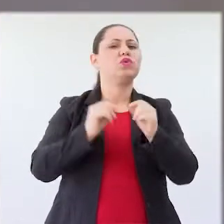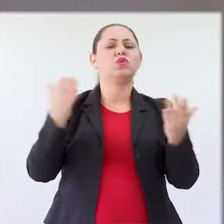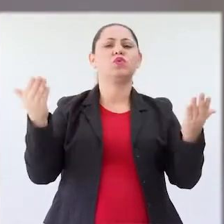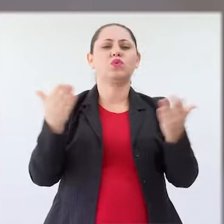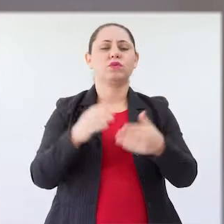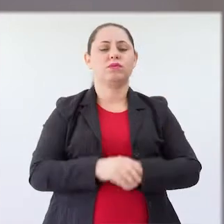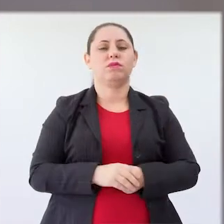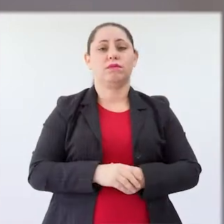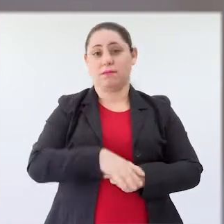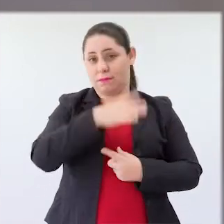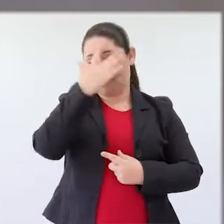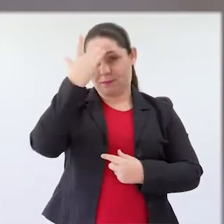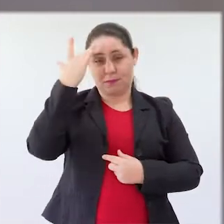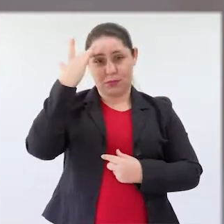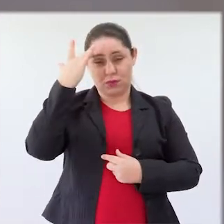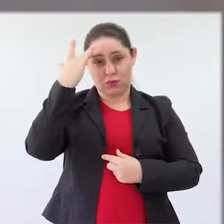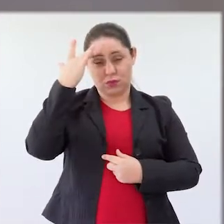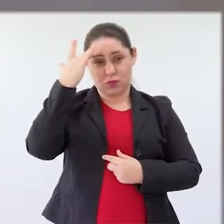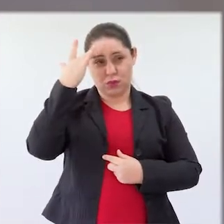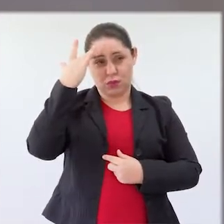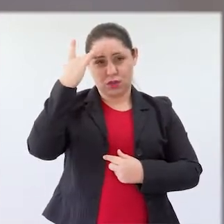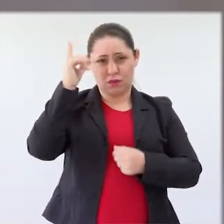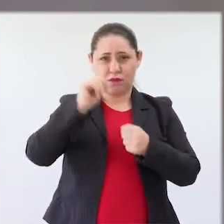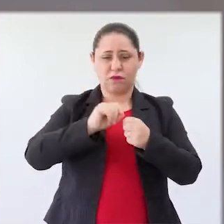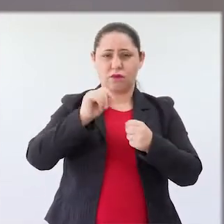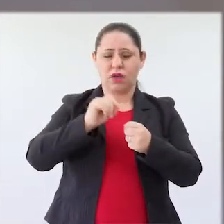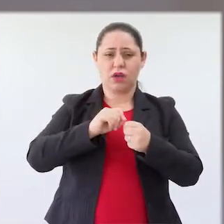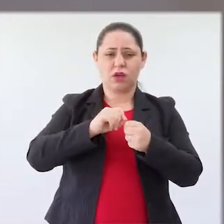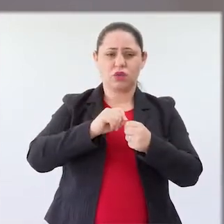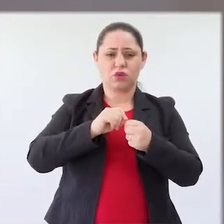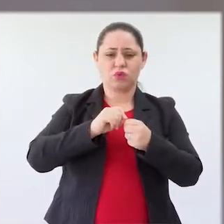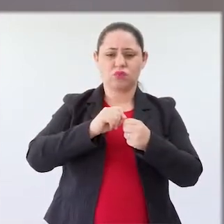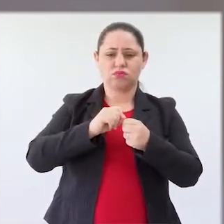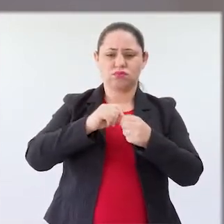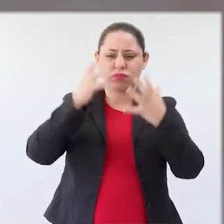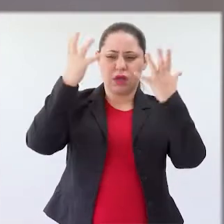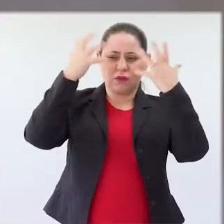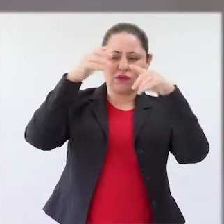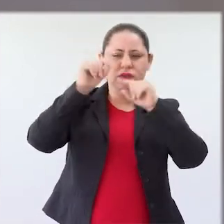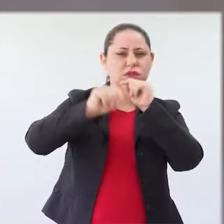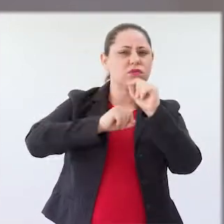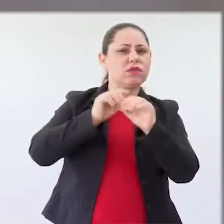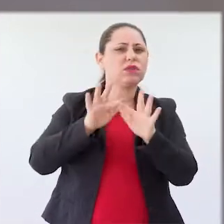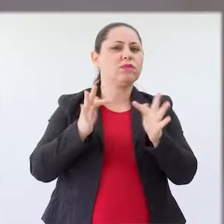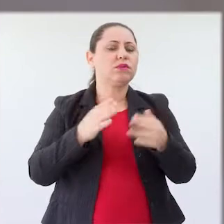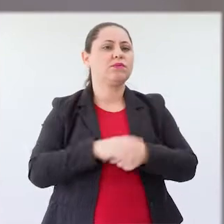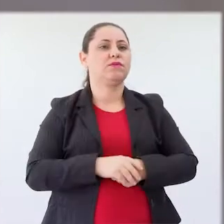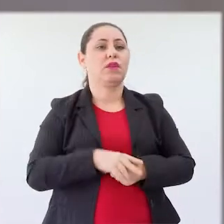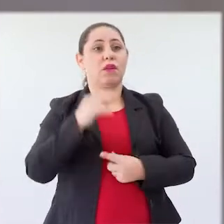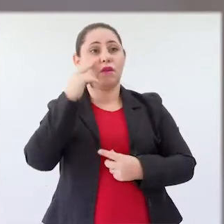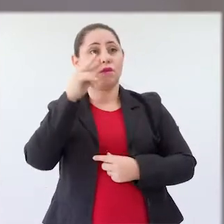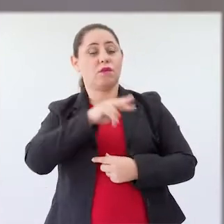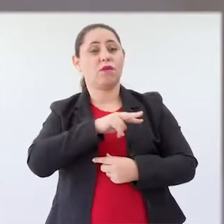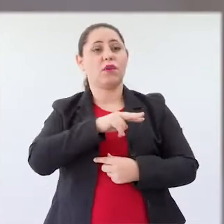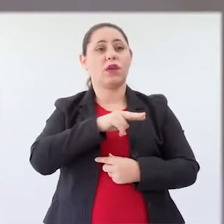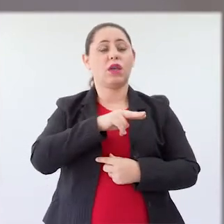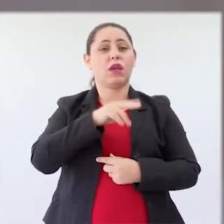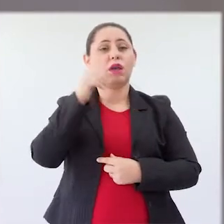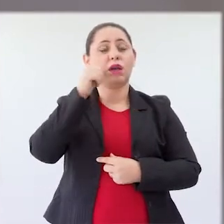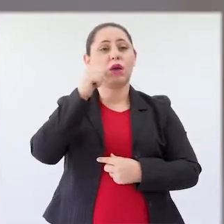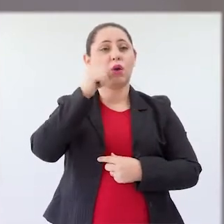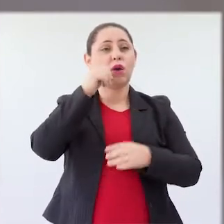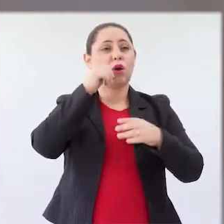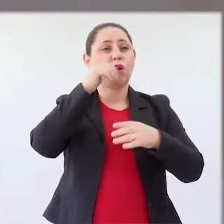os pacientes, eu faço uma analogia muito simples, às vezes. Você olhar, uma Angelina Jolie, ela tem um lábio